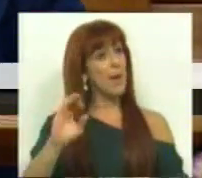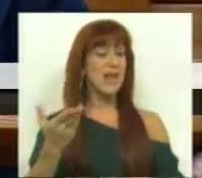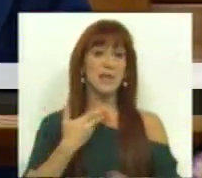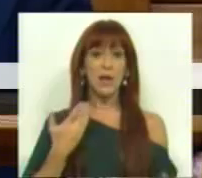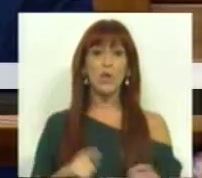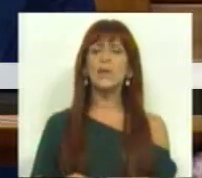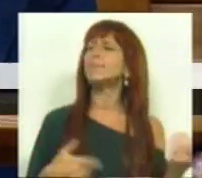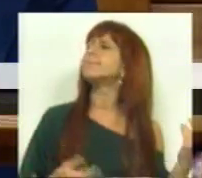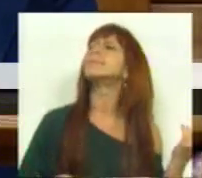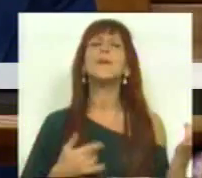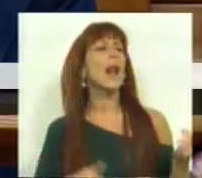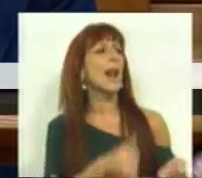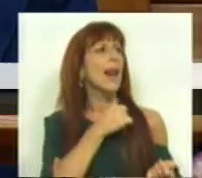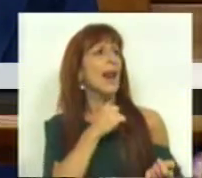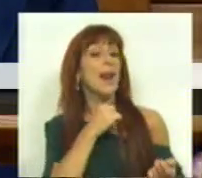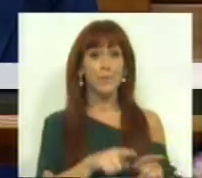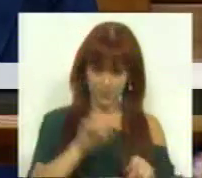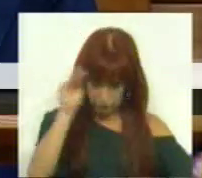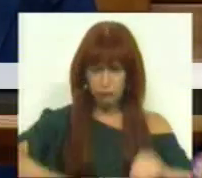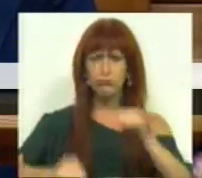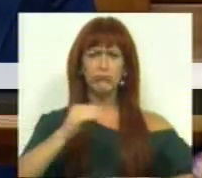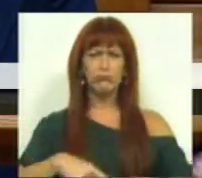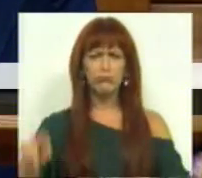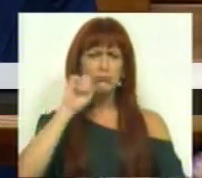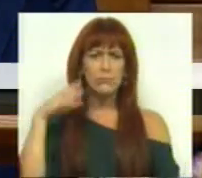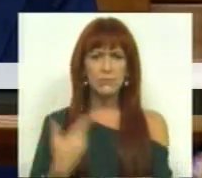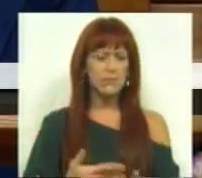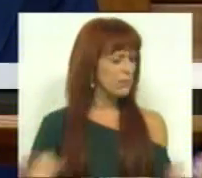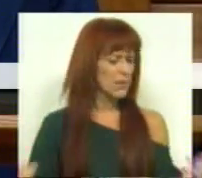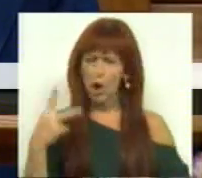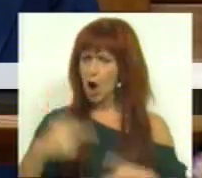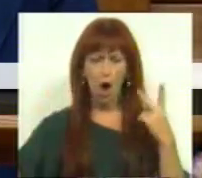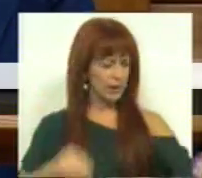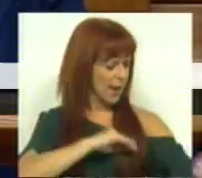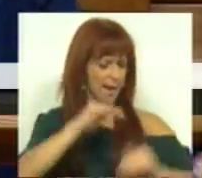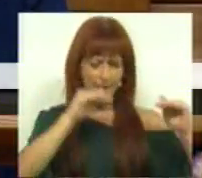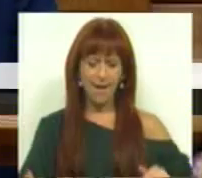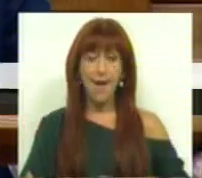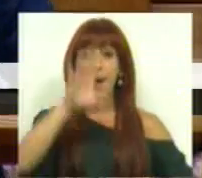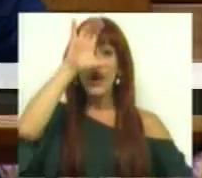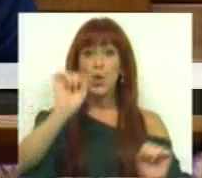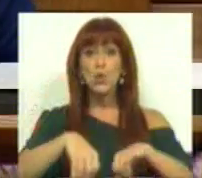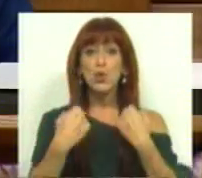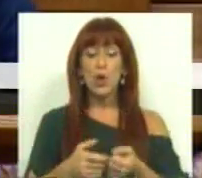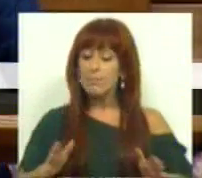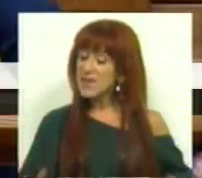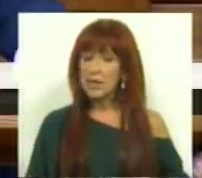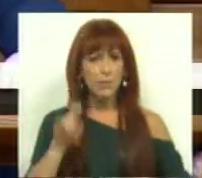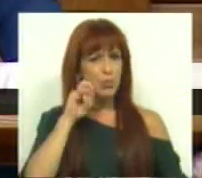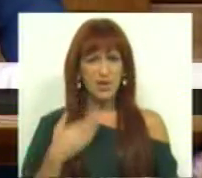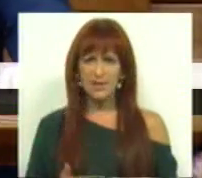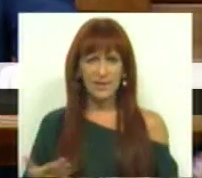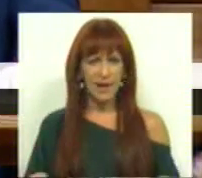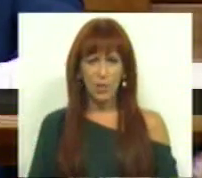meteu a viola no saco. E foi a eleições garantir que não cortaria salários e que o Estado Social tinha de ser